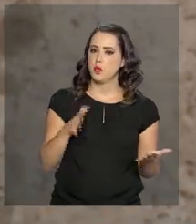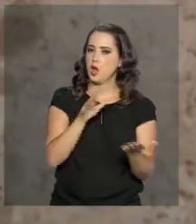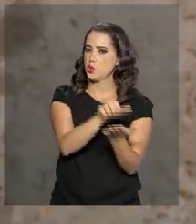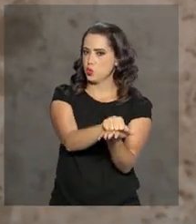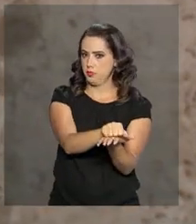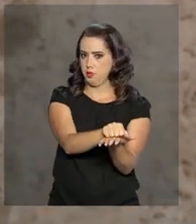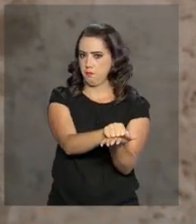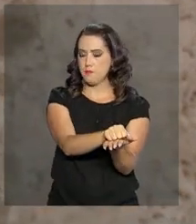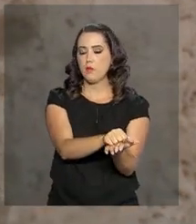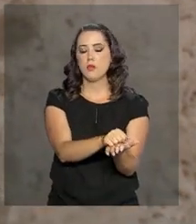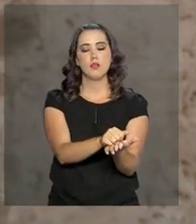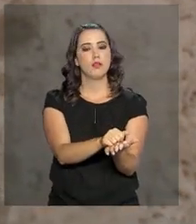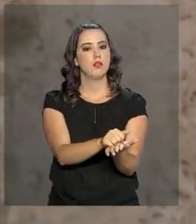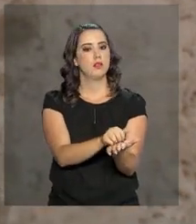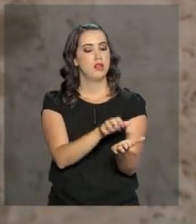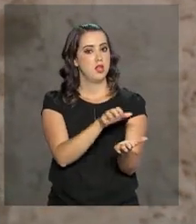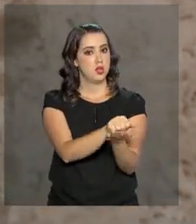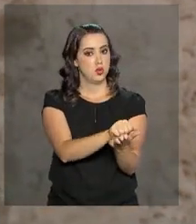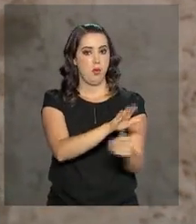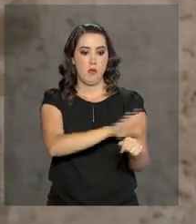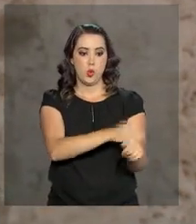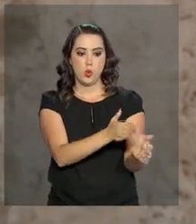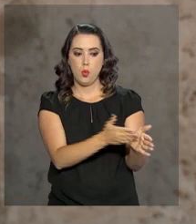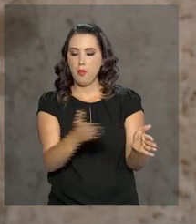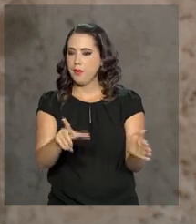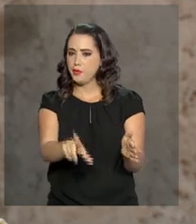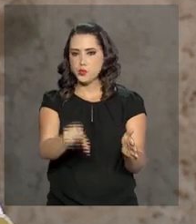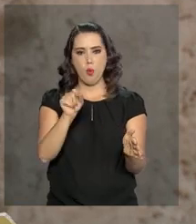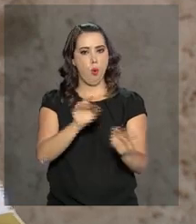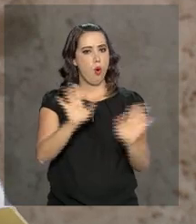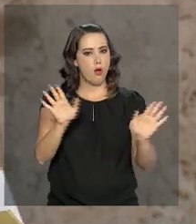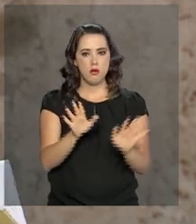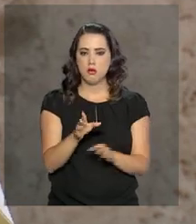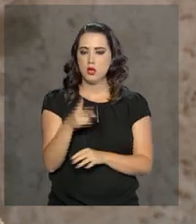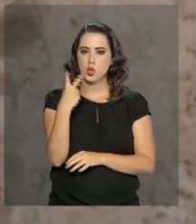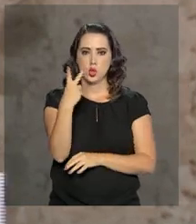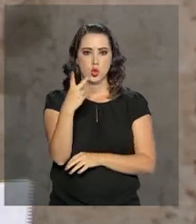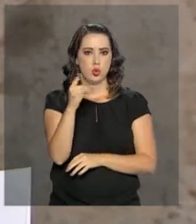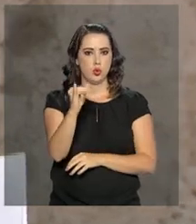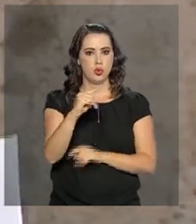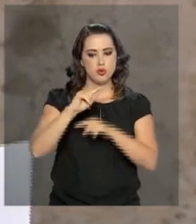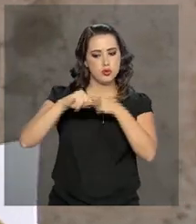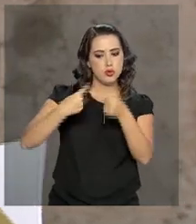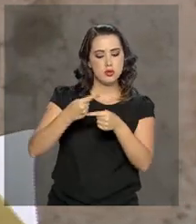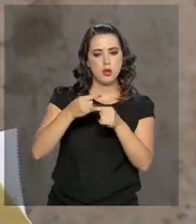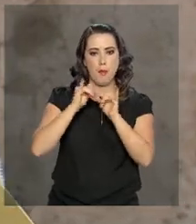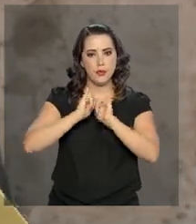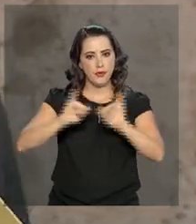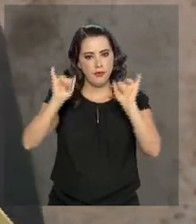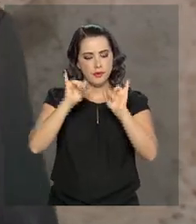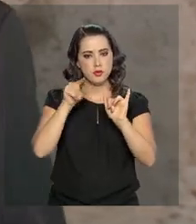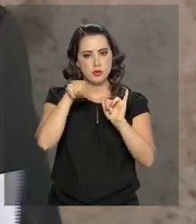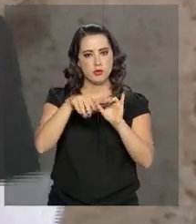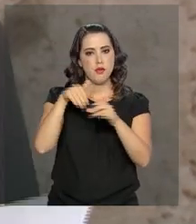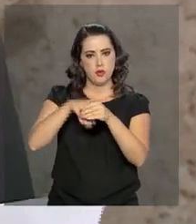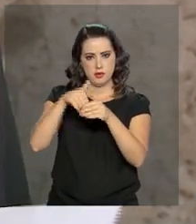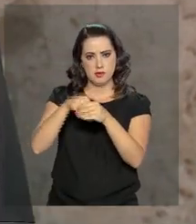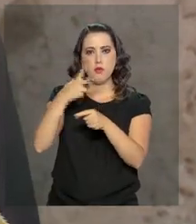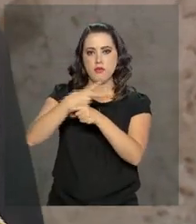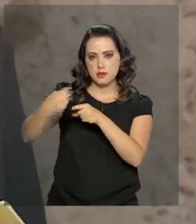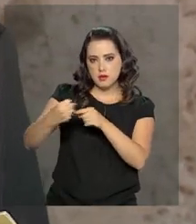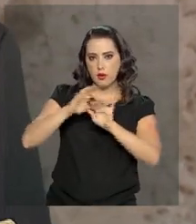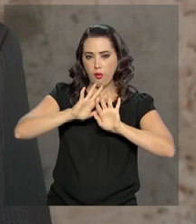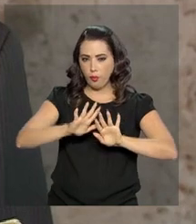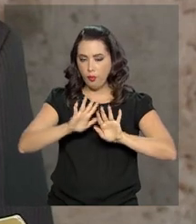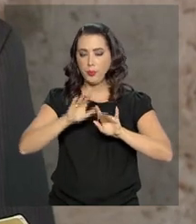posse no momento que for indicada, a partir de 2 dias da proclamação do resultado, e ela